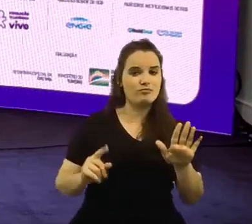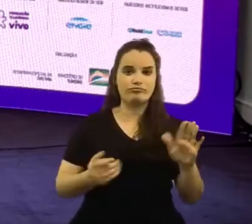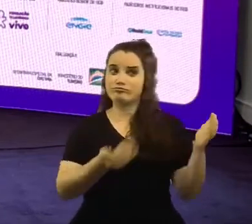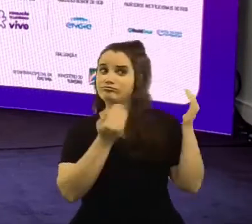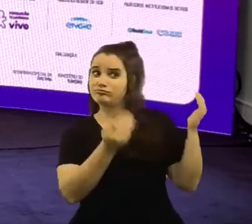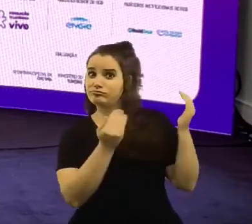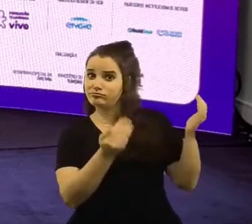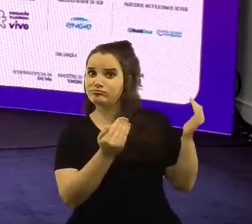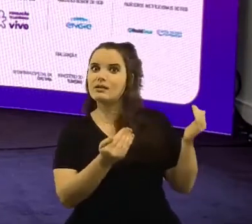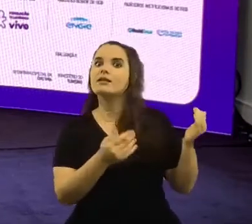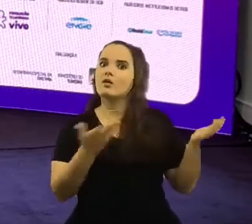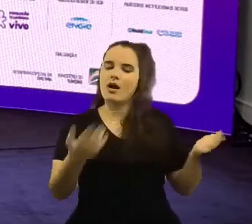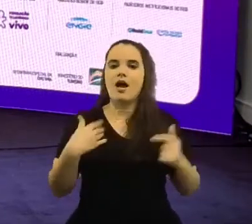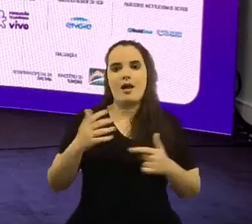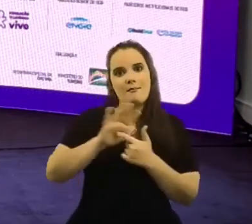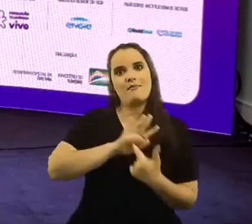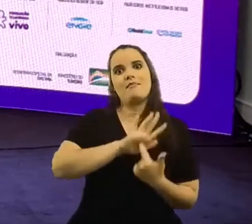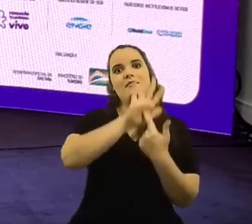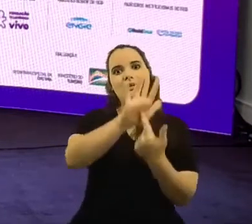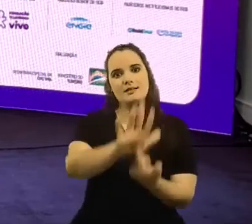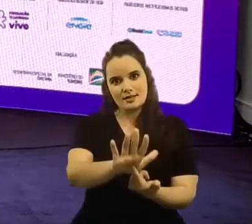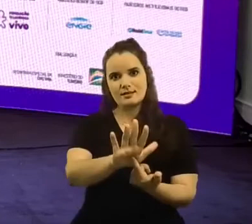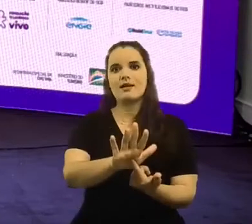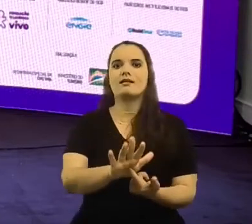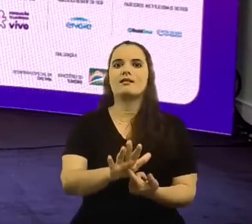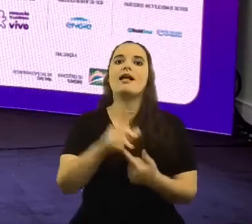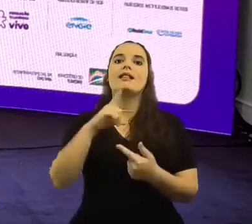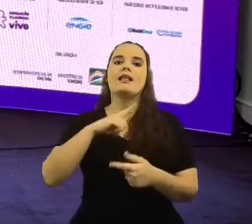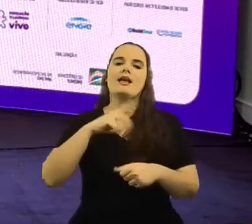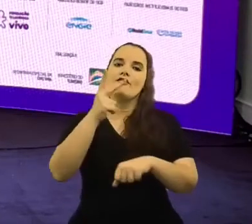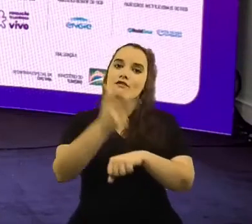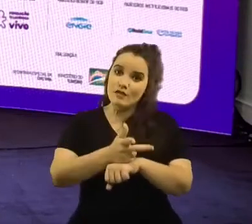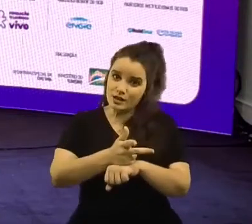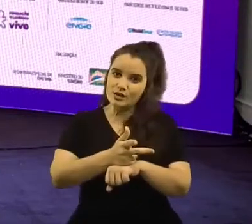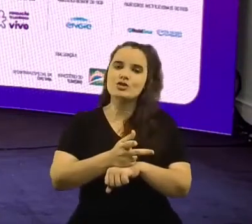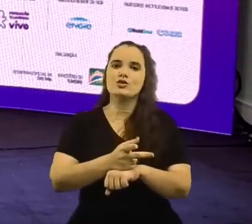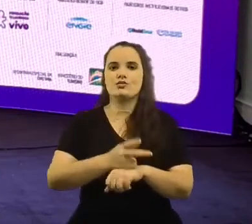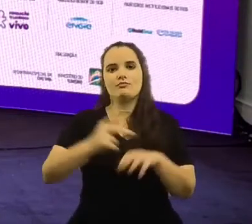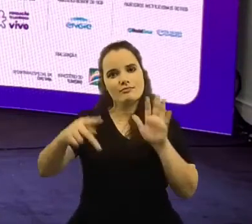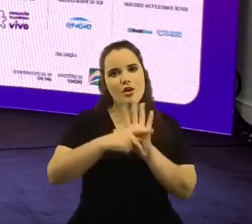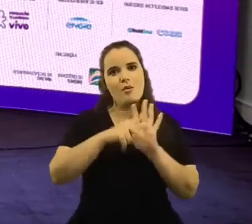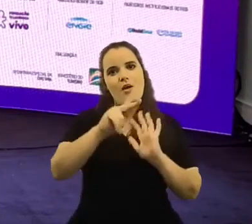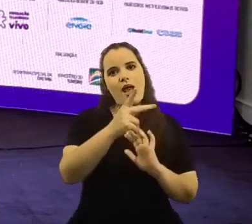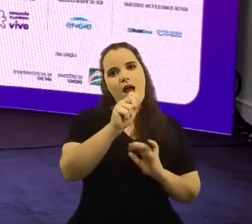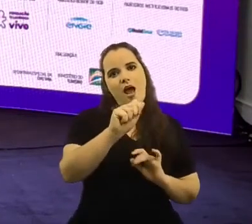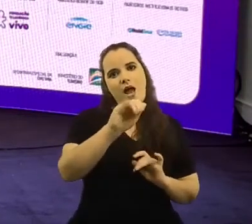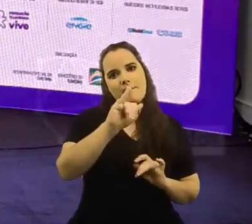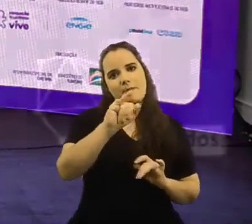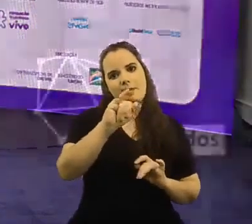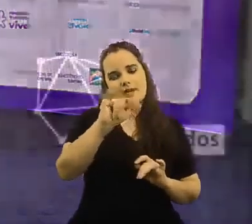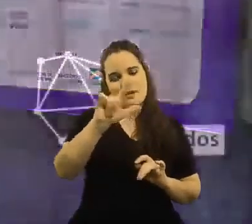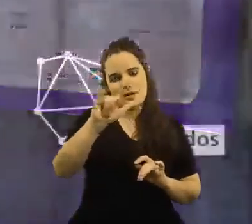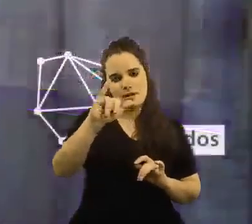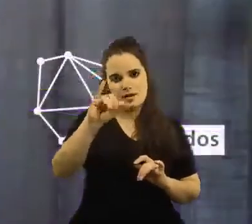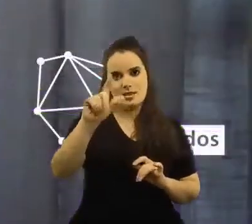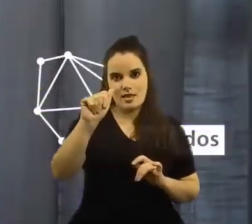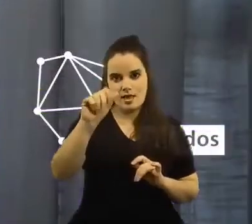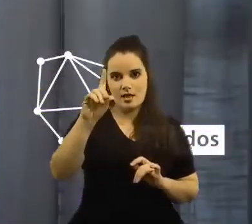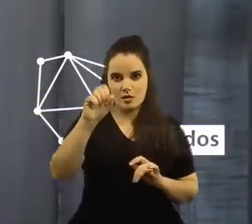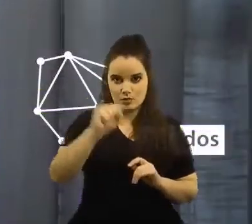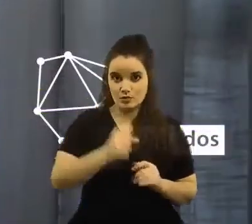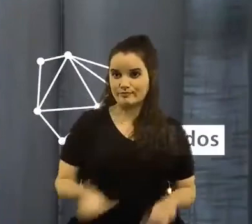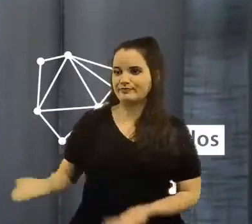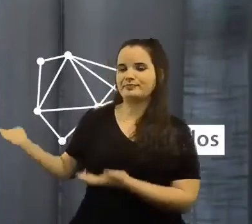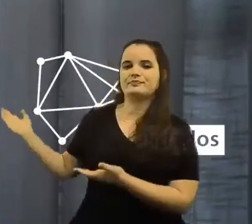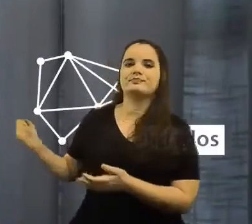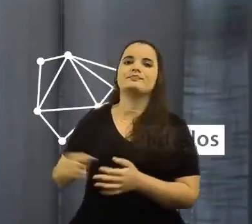então, para vocês o vídeo de pré-estreia do Habilidades. Vou pedir para eles rodarem o vídeo aí. Você acha que se você fizer